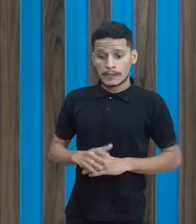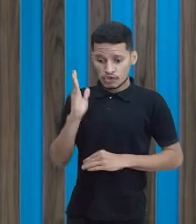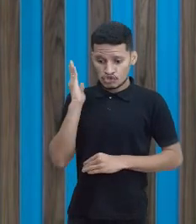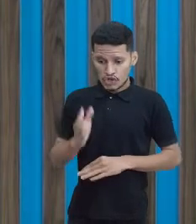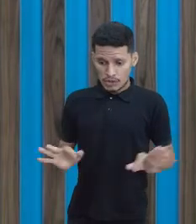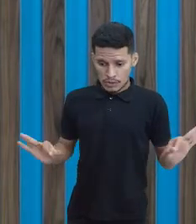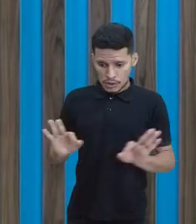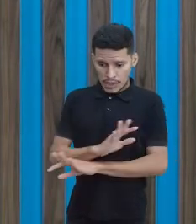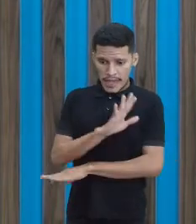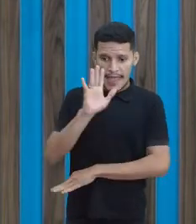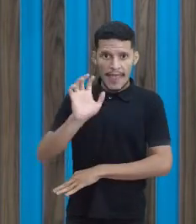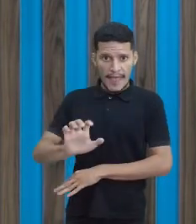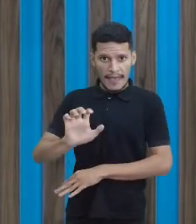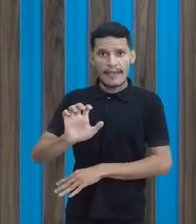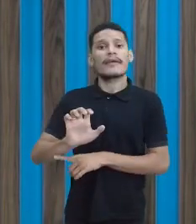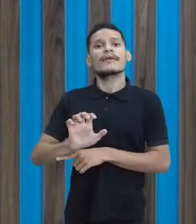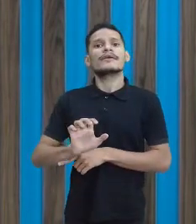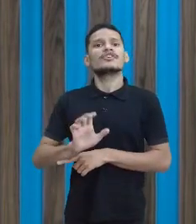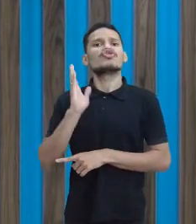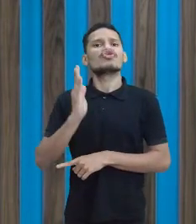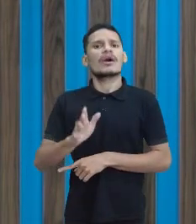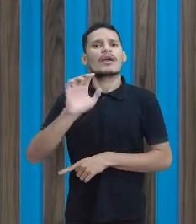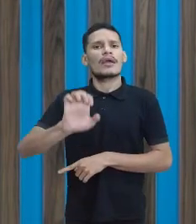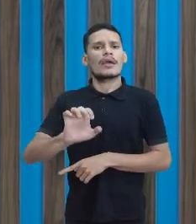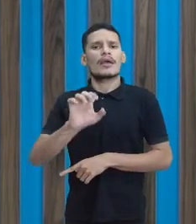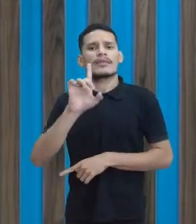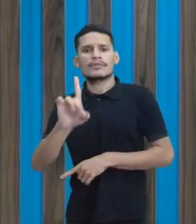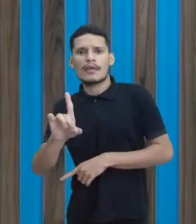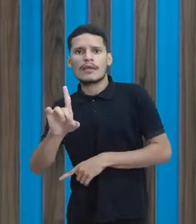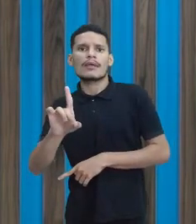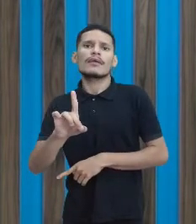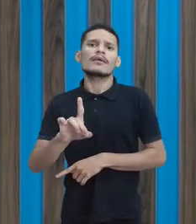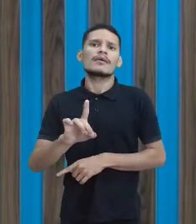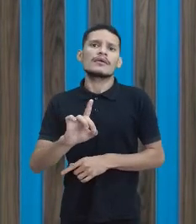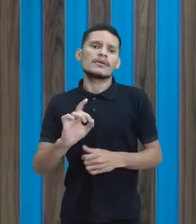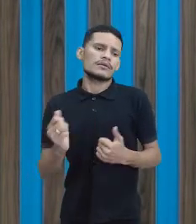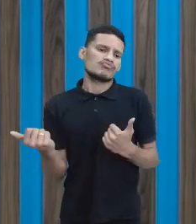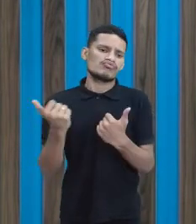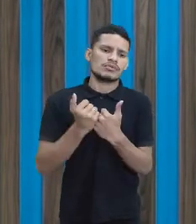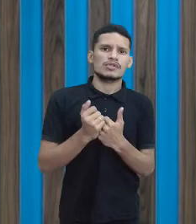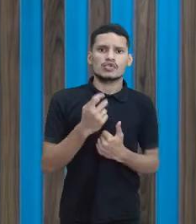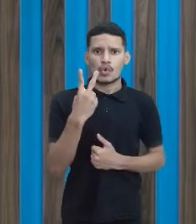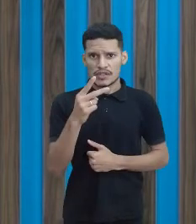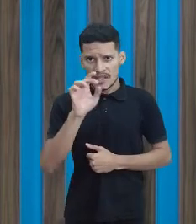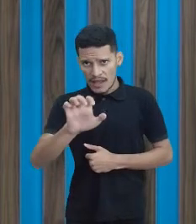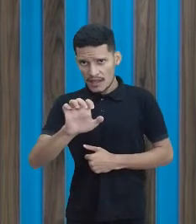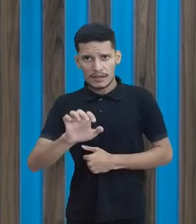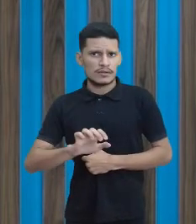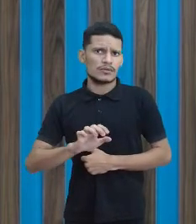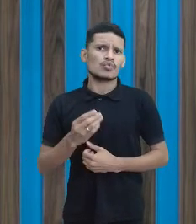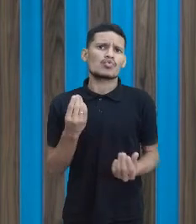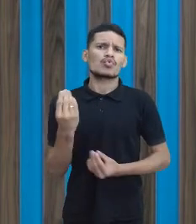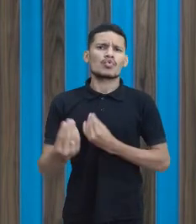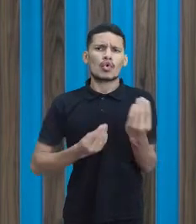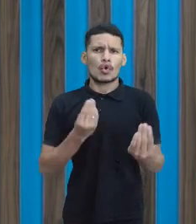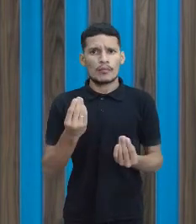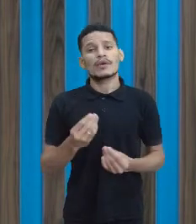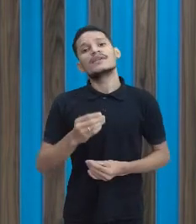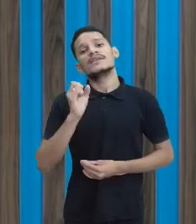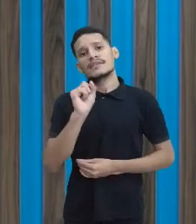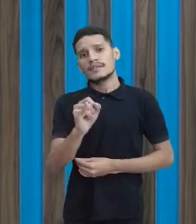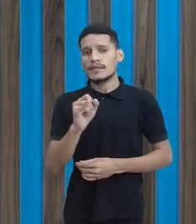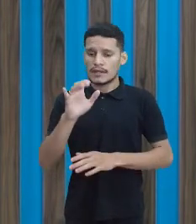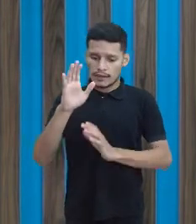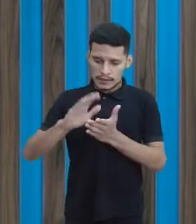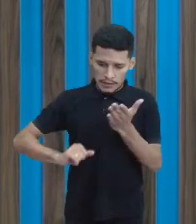E. Então eu boto um E e um D, vai ficar dois E juntos, ou eu só boto o D. Os verbos que terminam em E, a gente